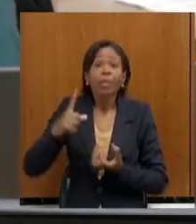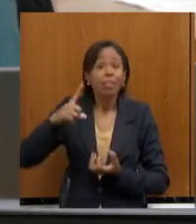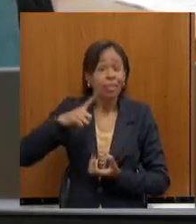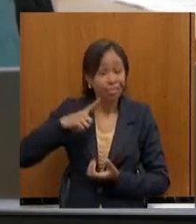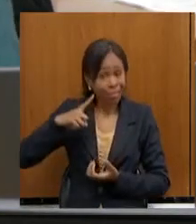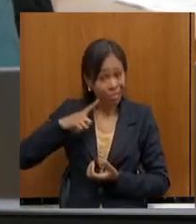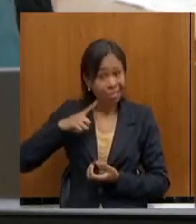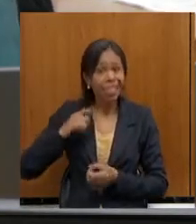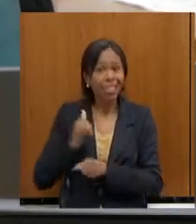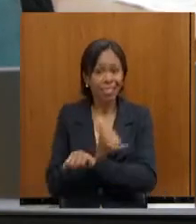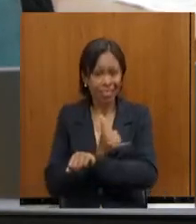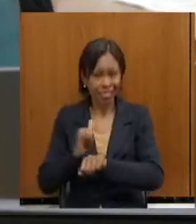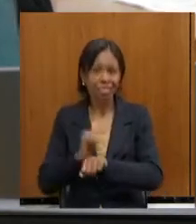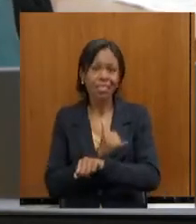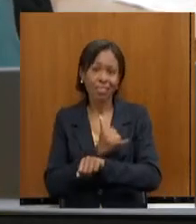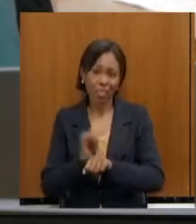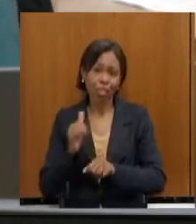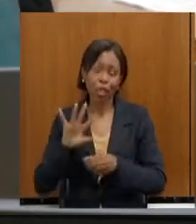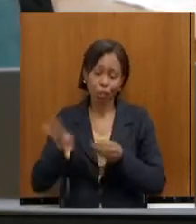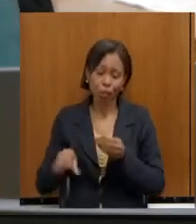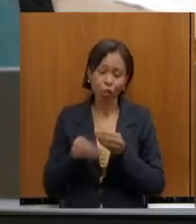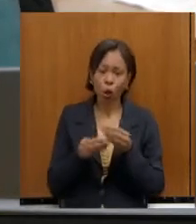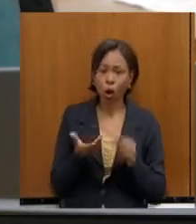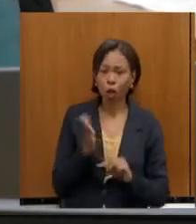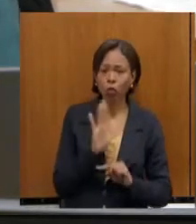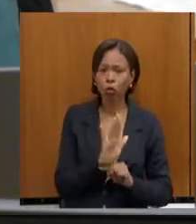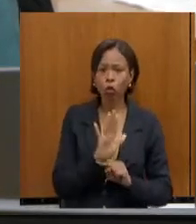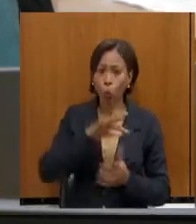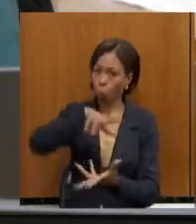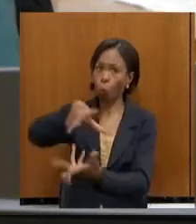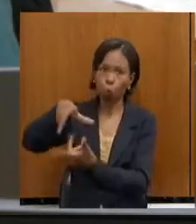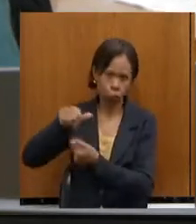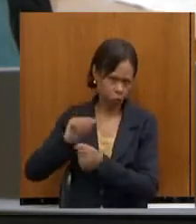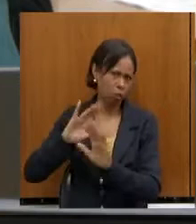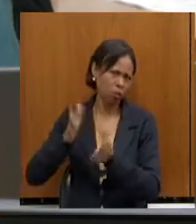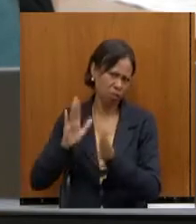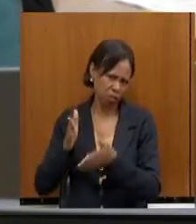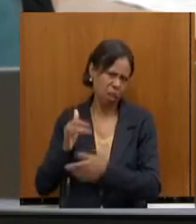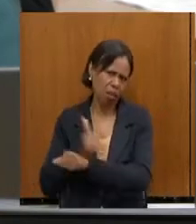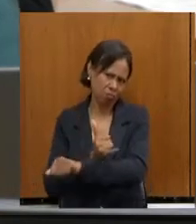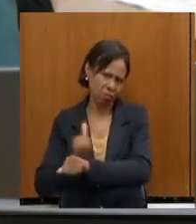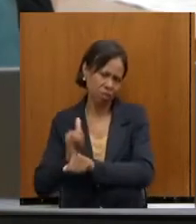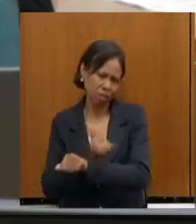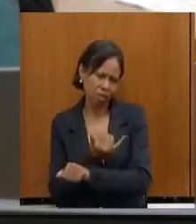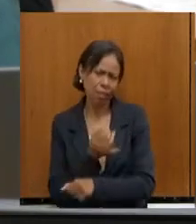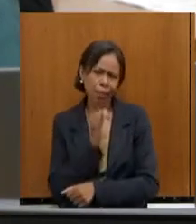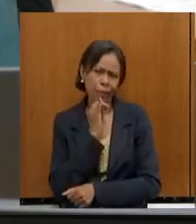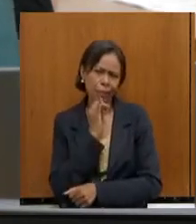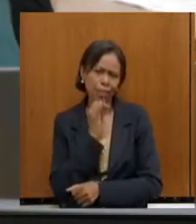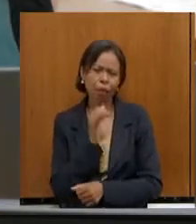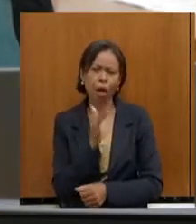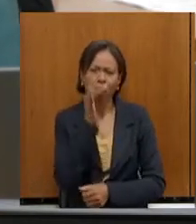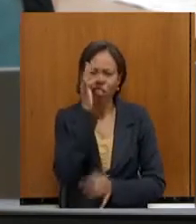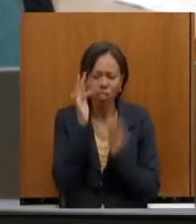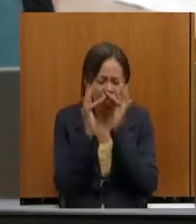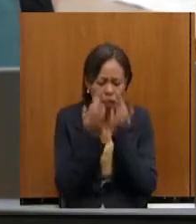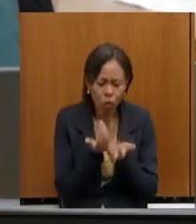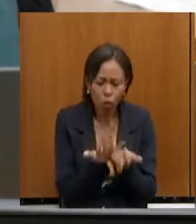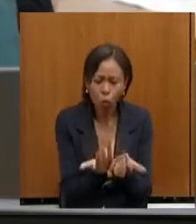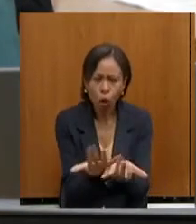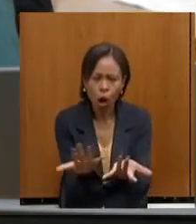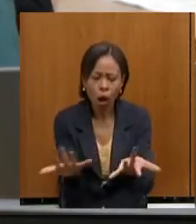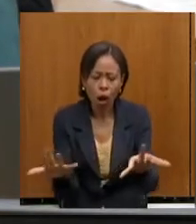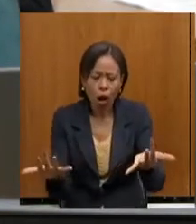compensatórias que são utilizadas no mundo inteiro como por exemplo Jardim co vala de infiltração que aumenta